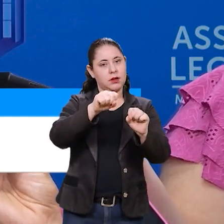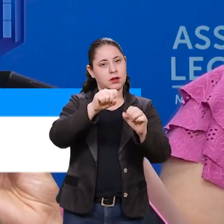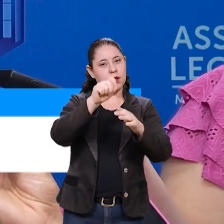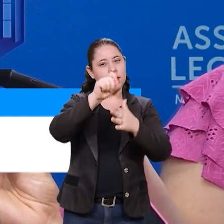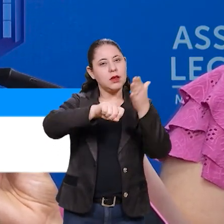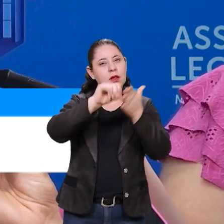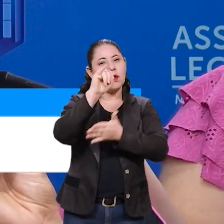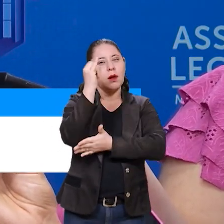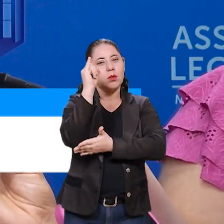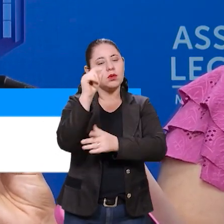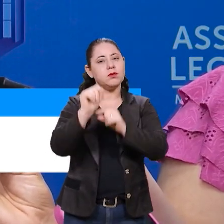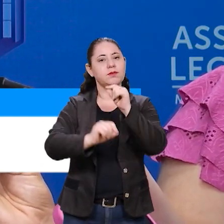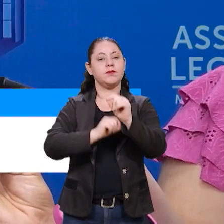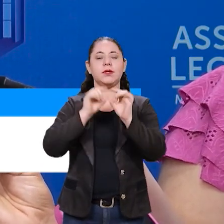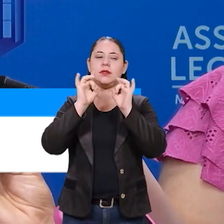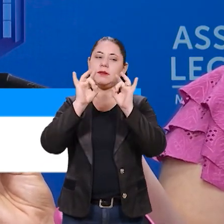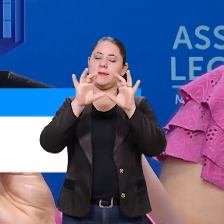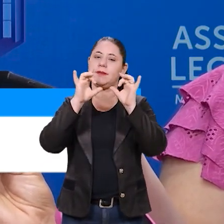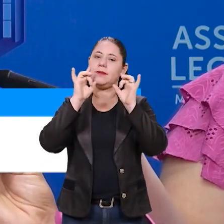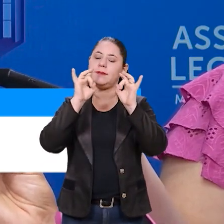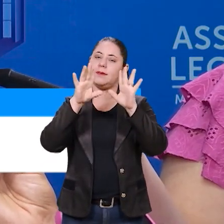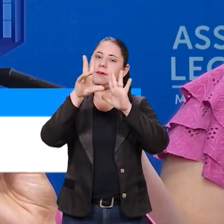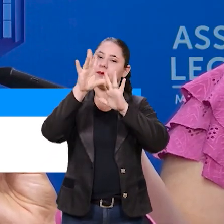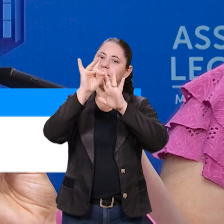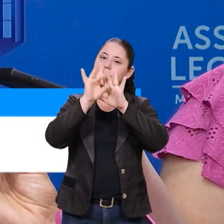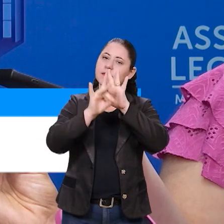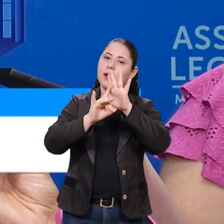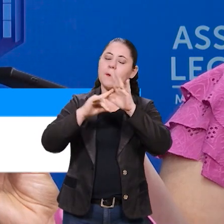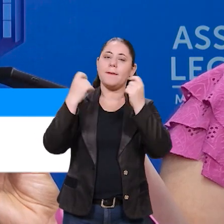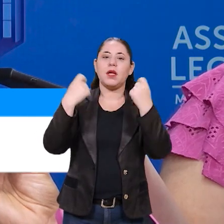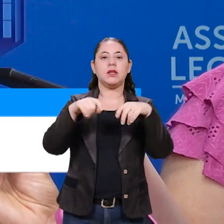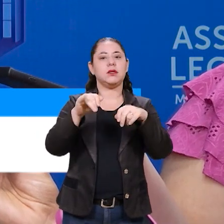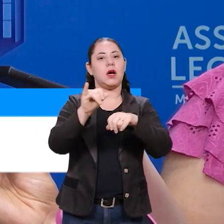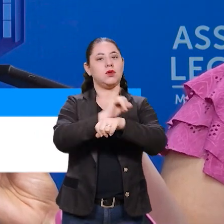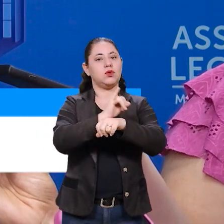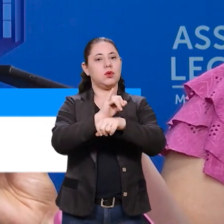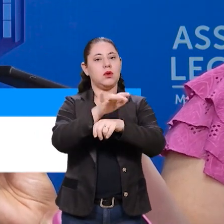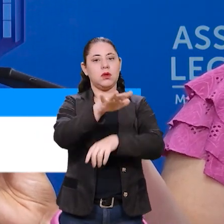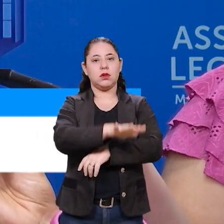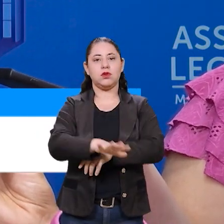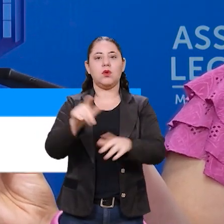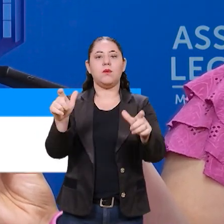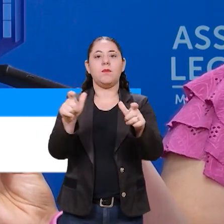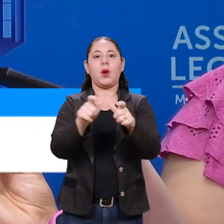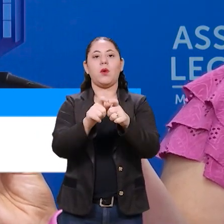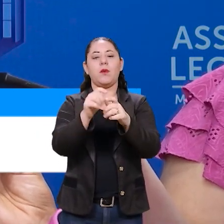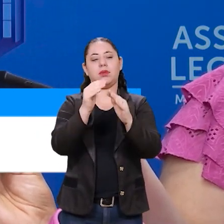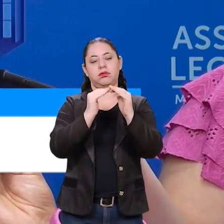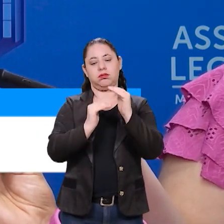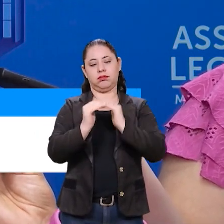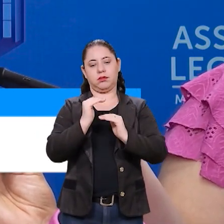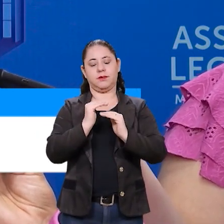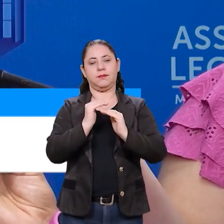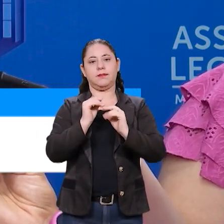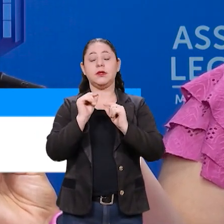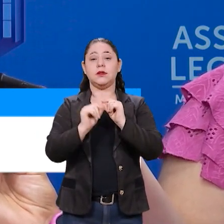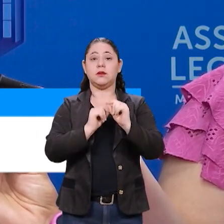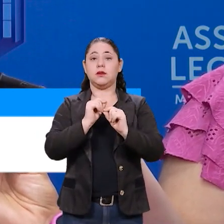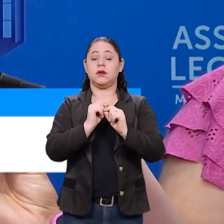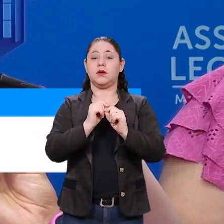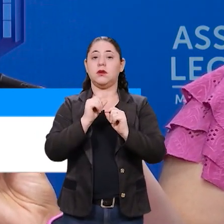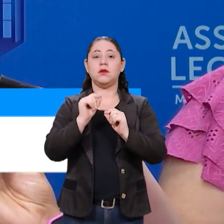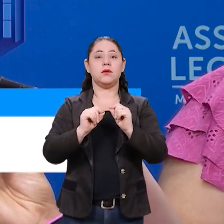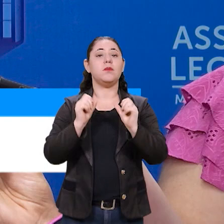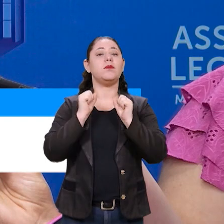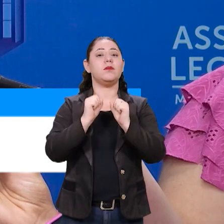tributário precisa ter um instrumento específico, exclusivo das regiões menos